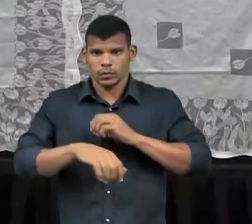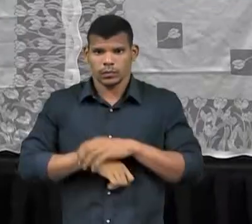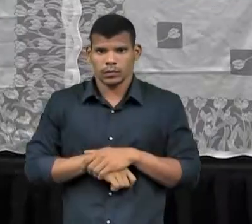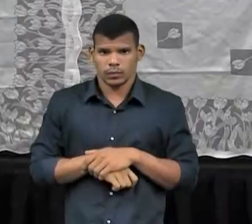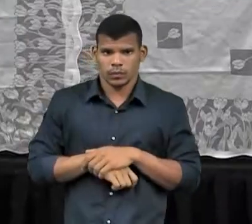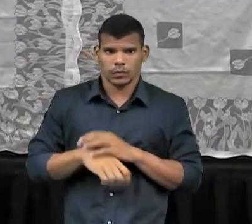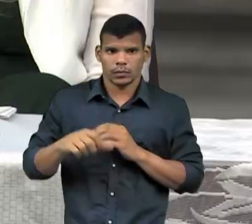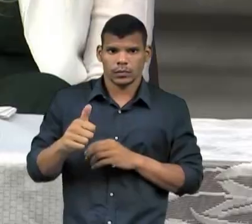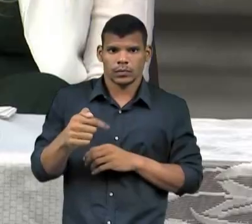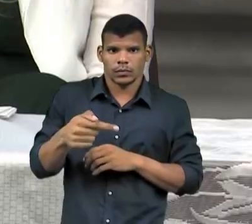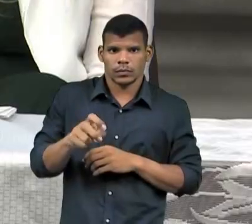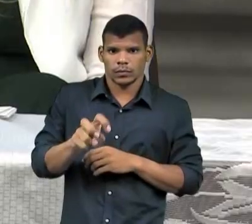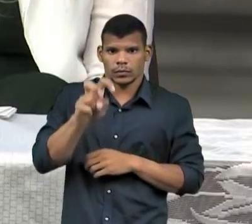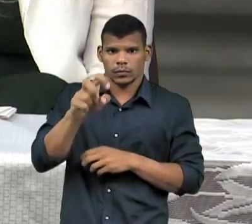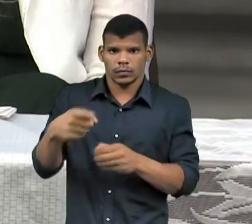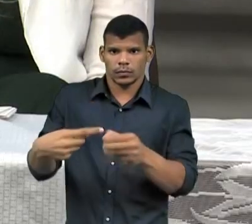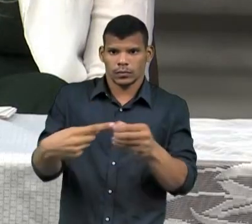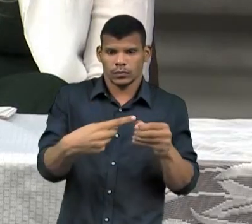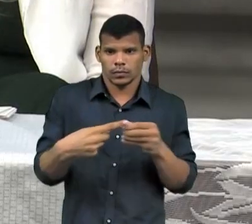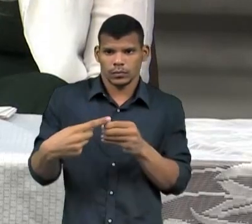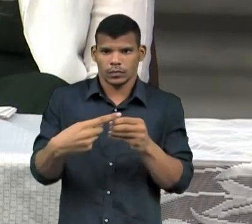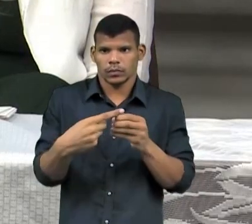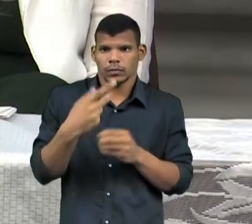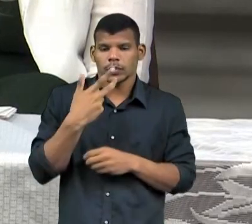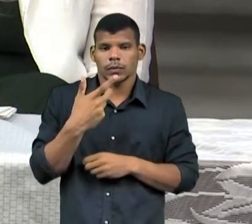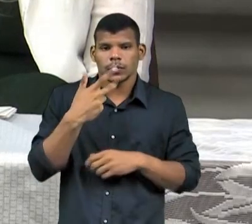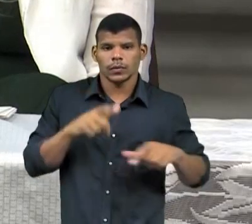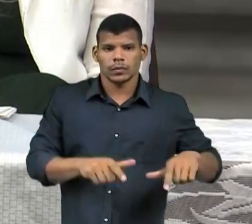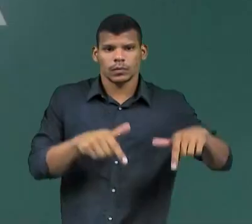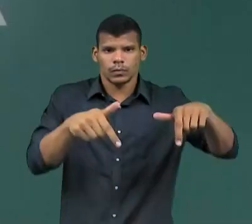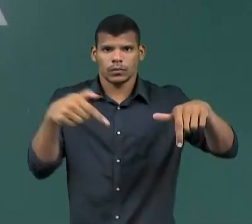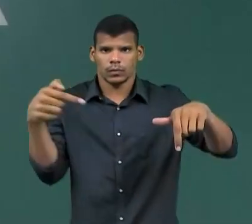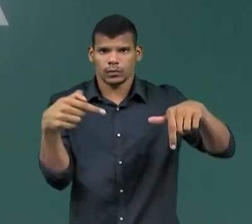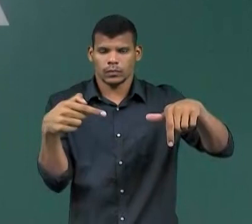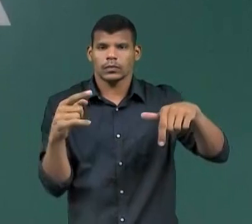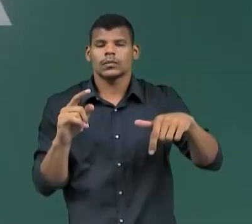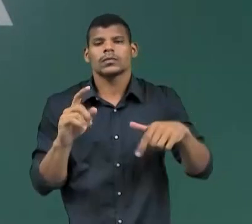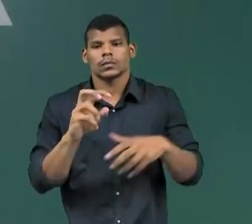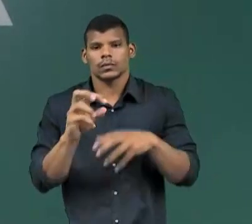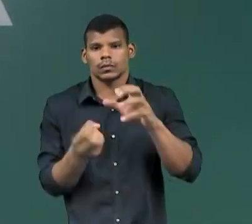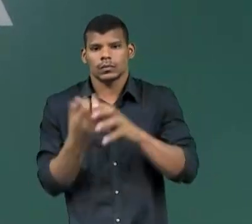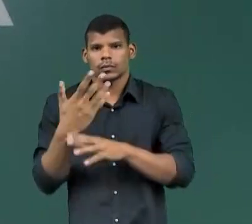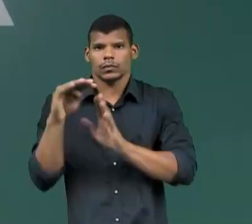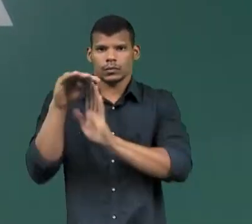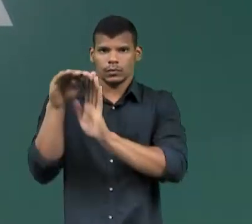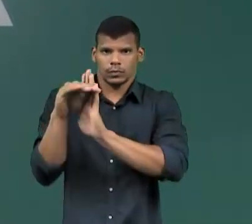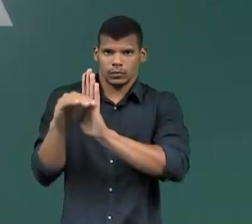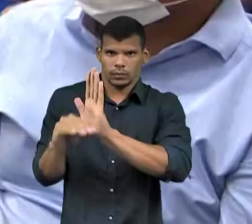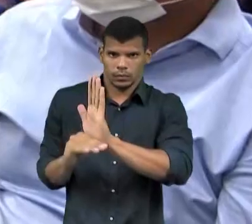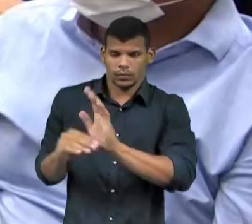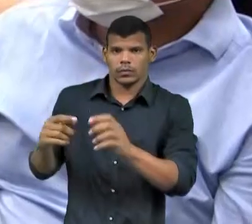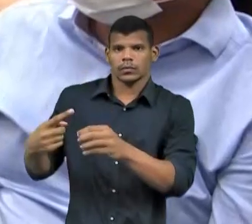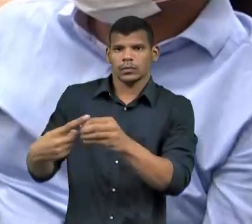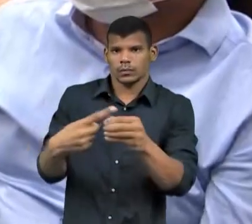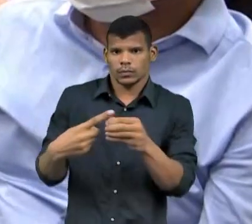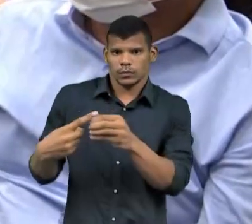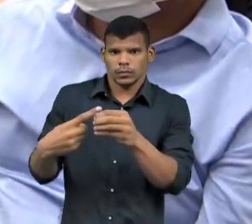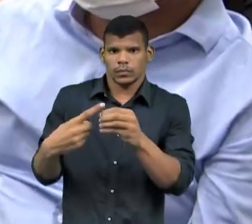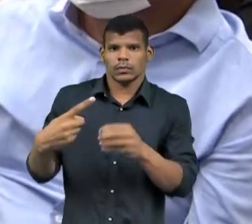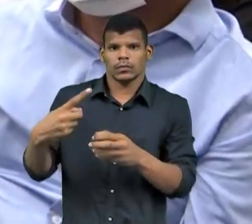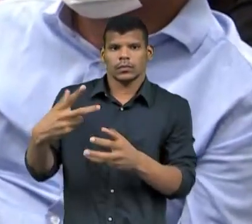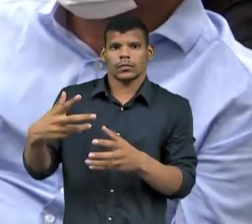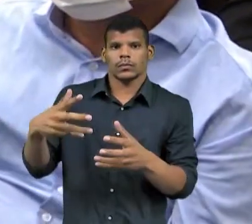175 municípios cearenses são certificados por instituir os planos municipais intersetoriais da